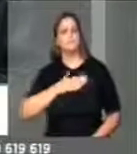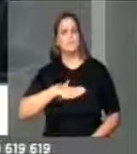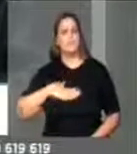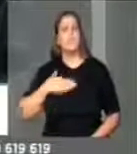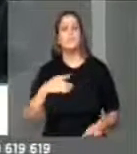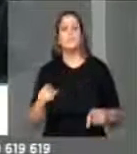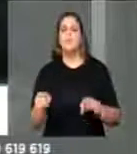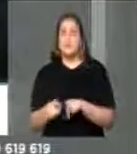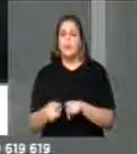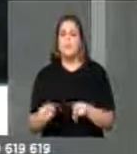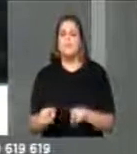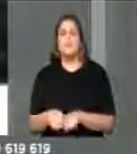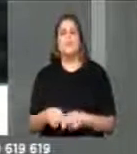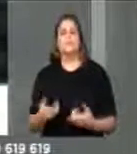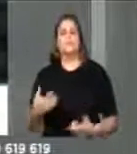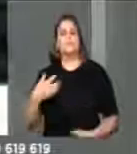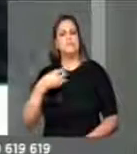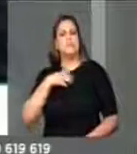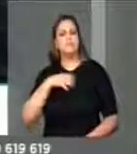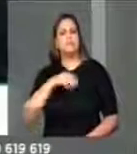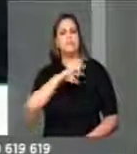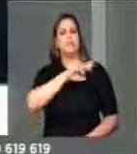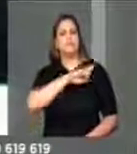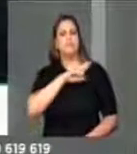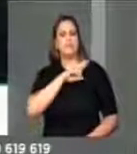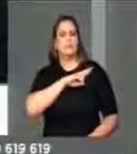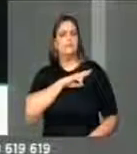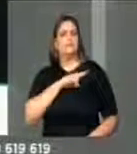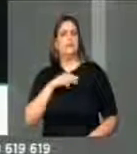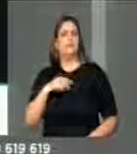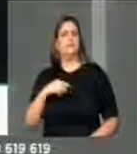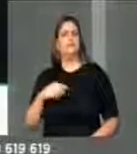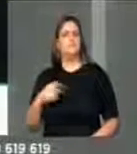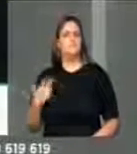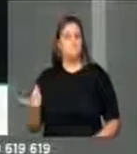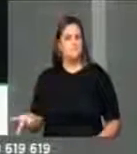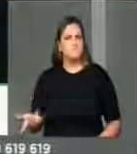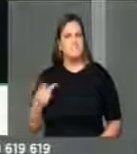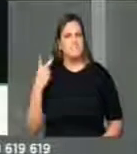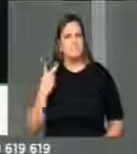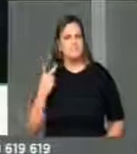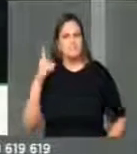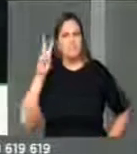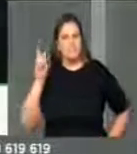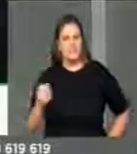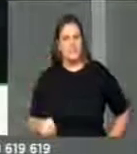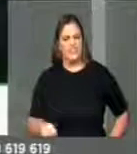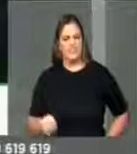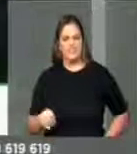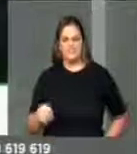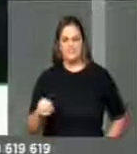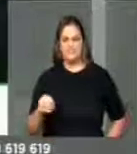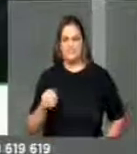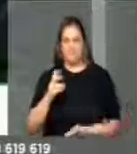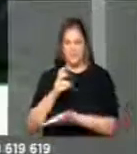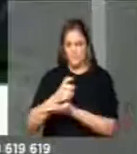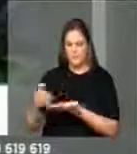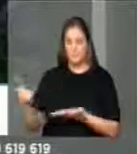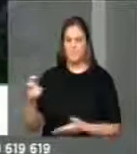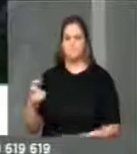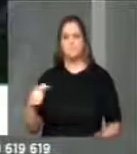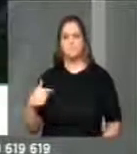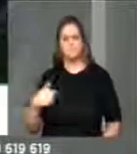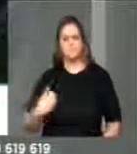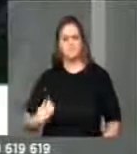ao mesmo tempo de ter pela segunda vez, presidente, pela segunda vez participado